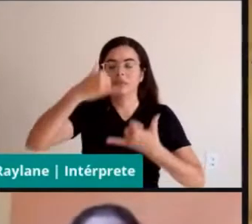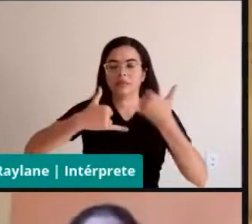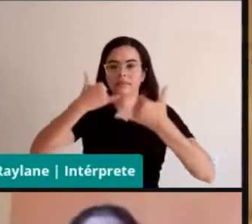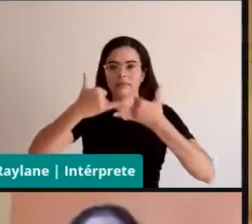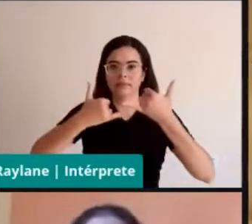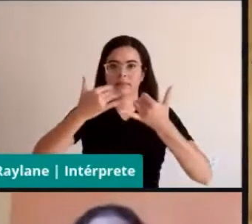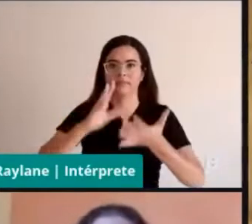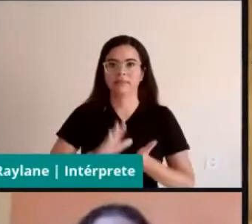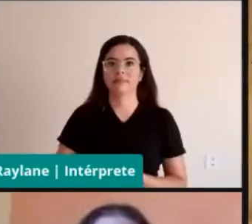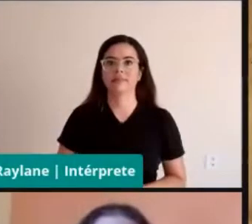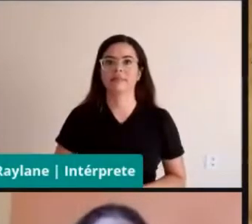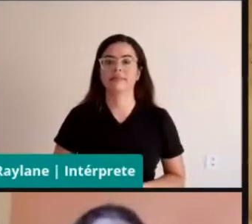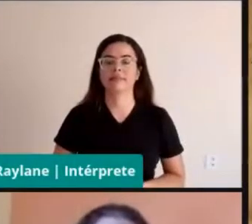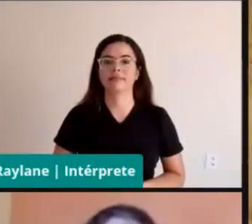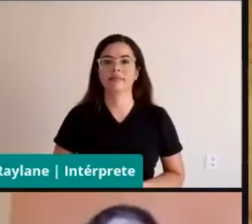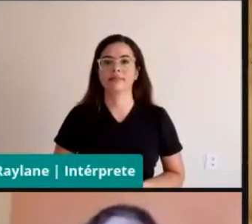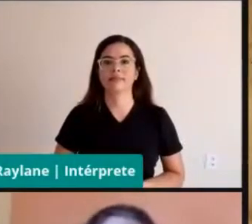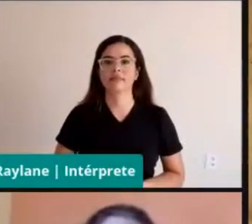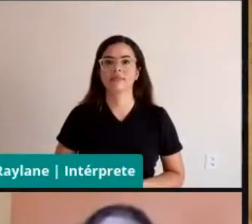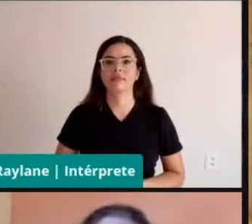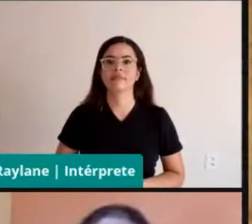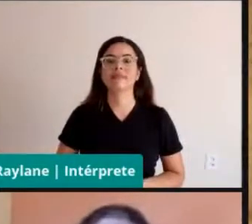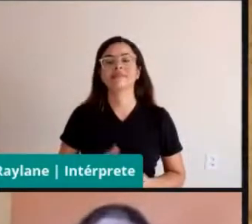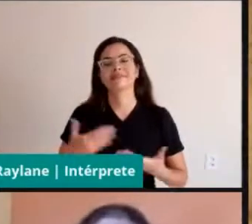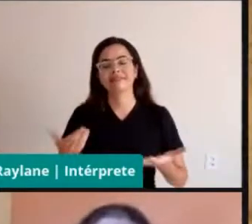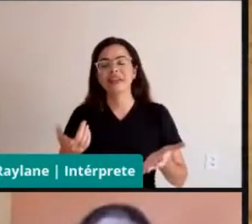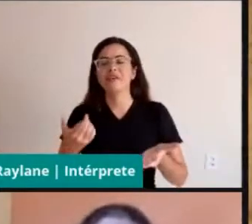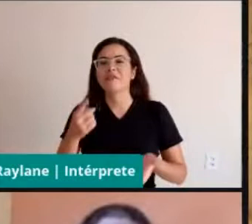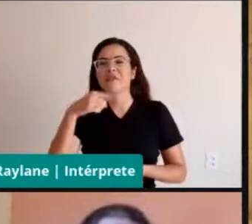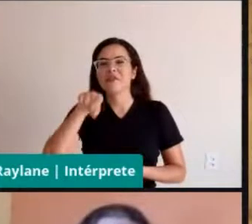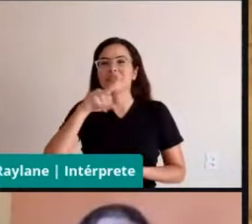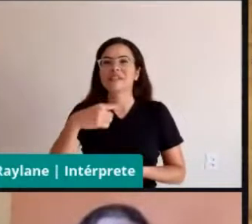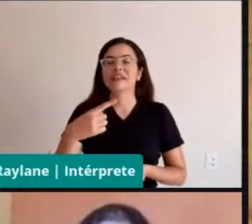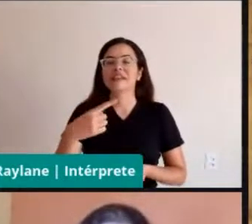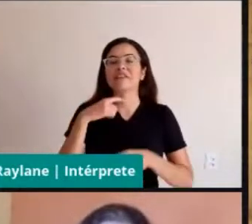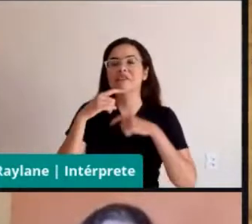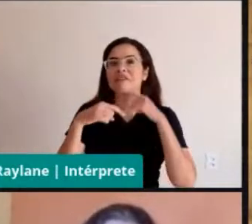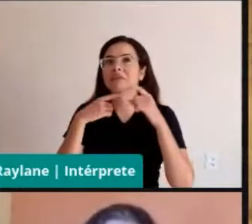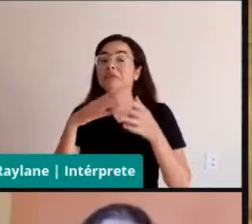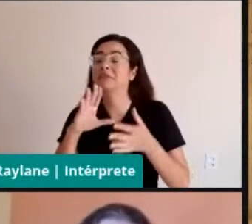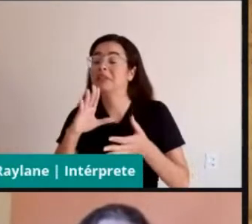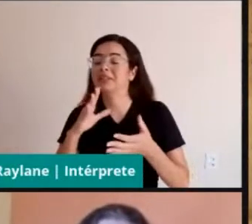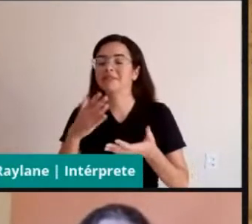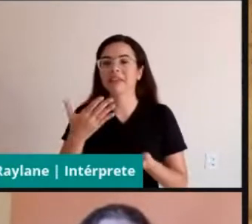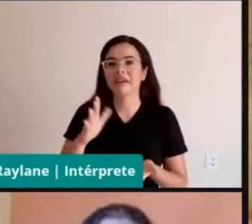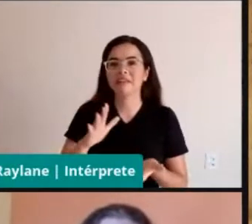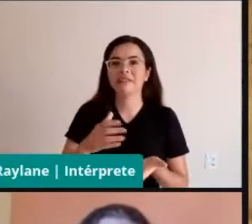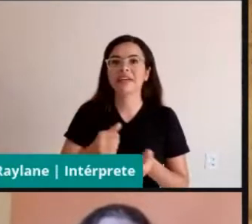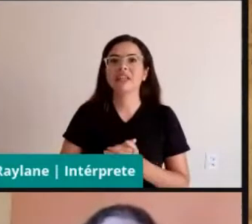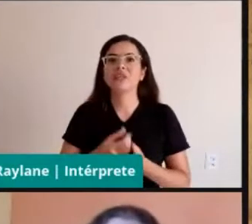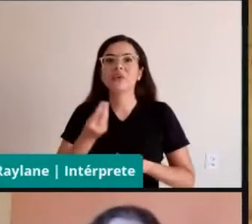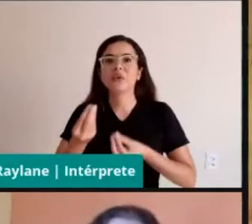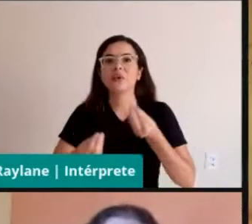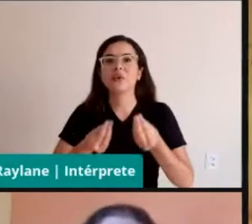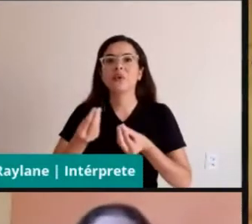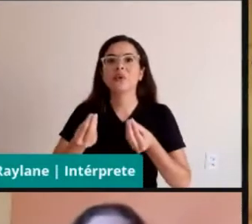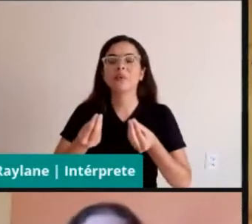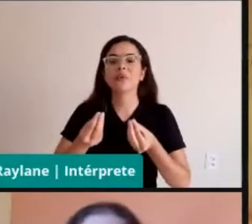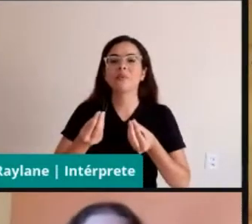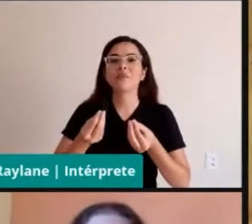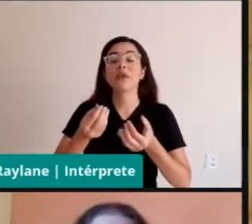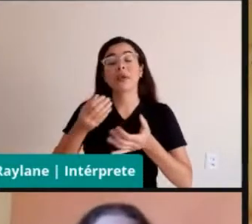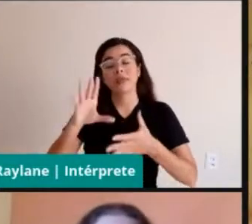Vocês devem estar se perguntando, talvez vocês tenham visto esse RPG, tenham uma dúvida, ou alguns já